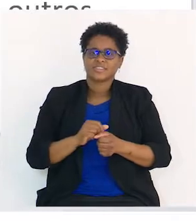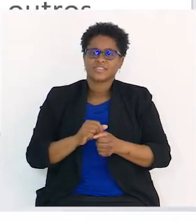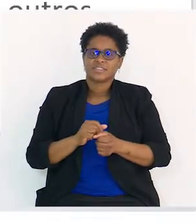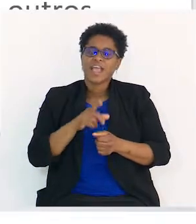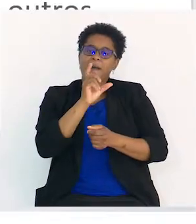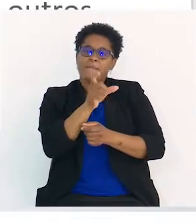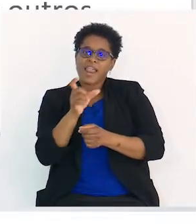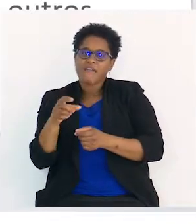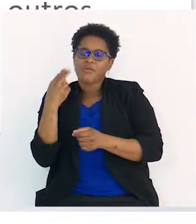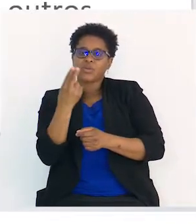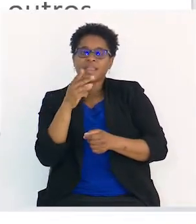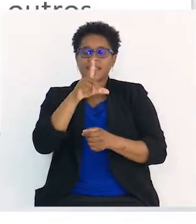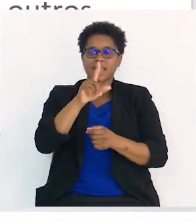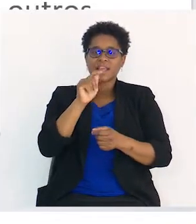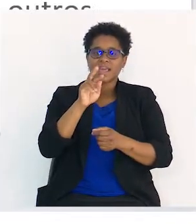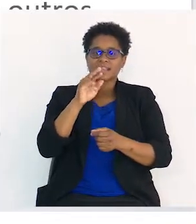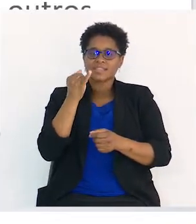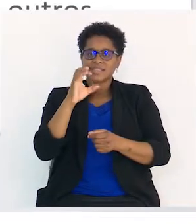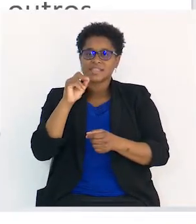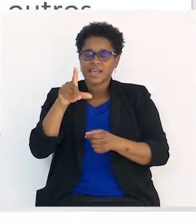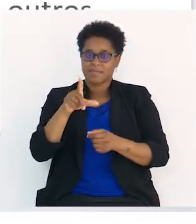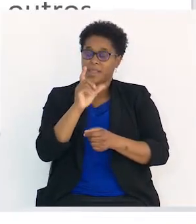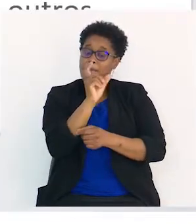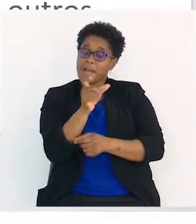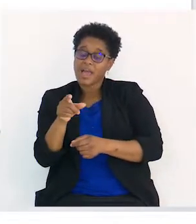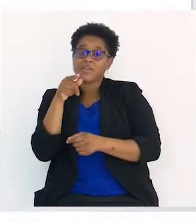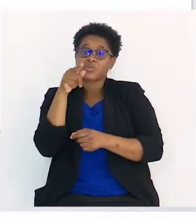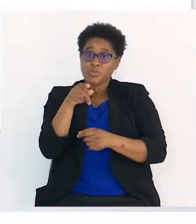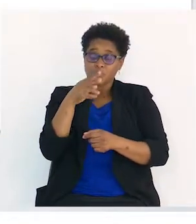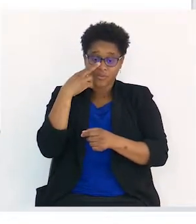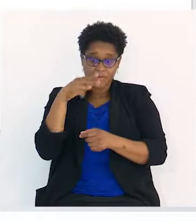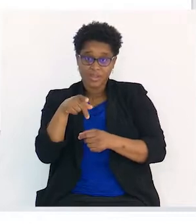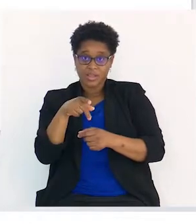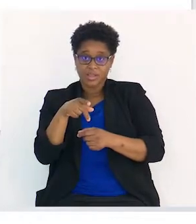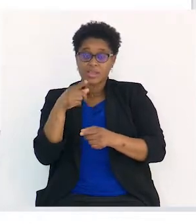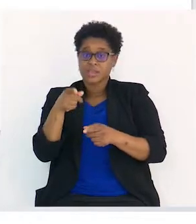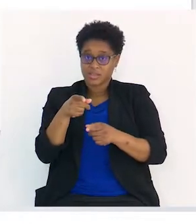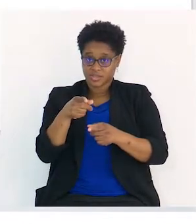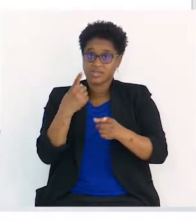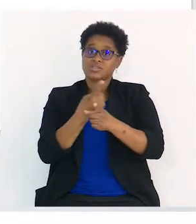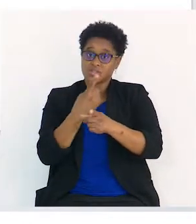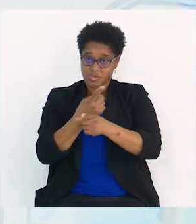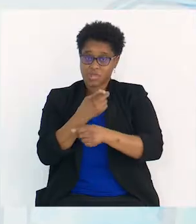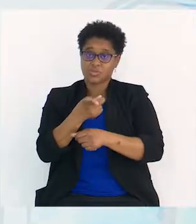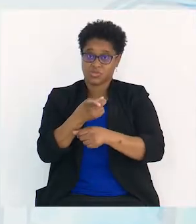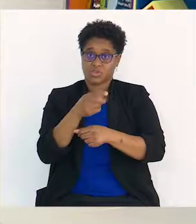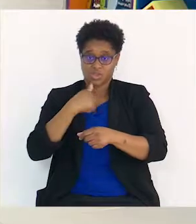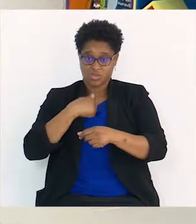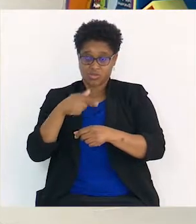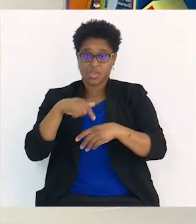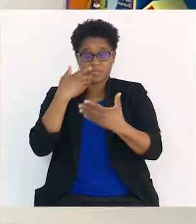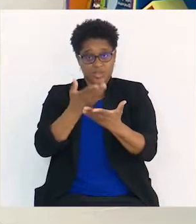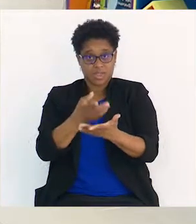a palavra como unidade lexical, ok? Então, da palavra, tu vais encontrar esses elementos. Eu vou servir de uma palavra